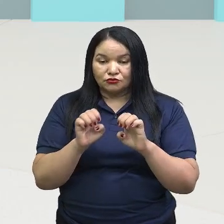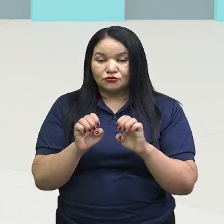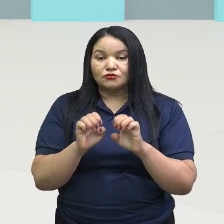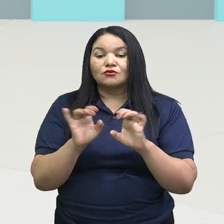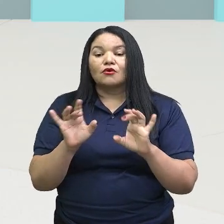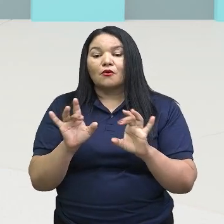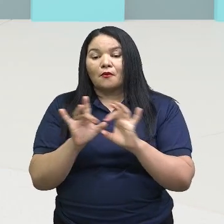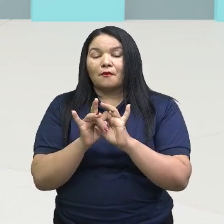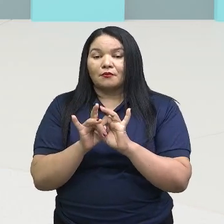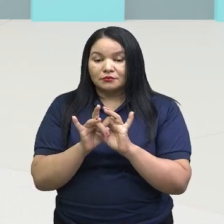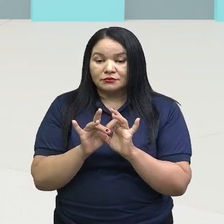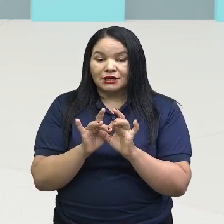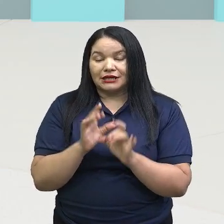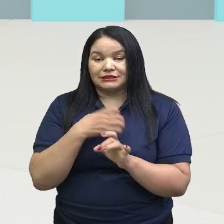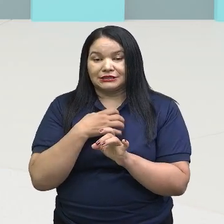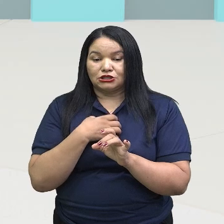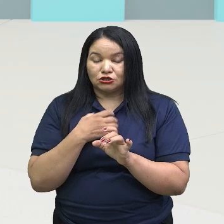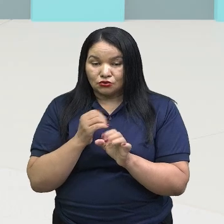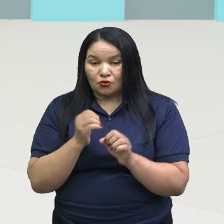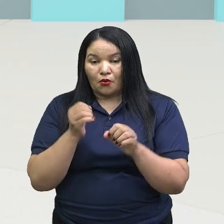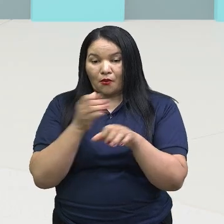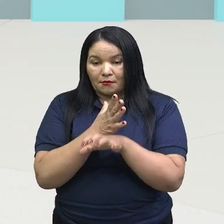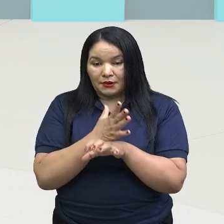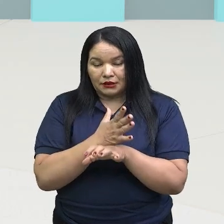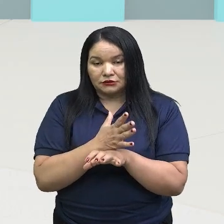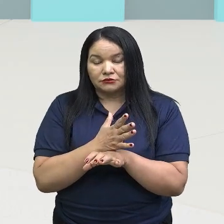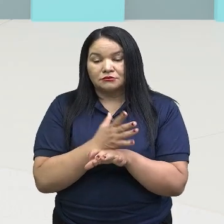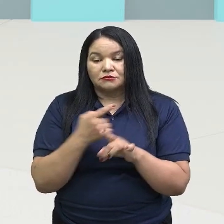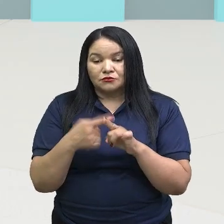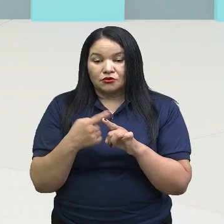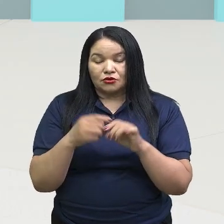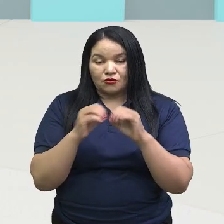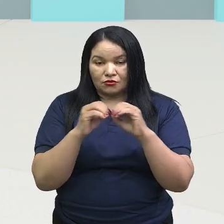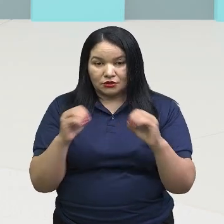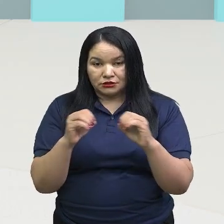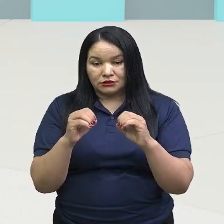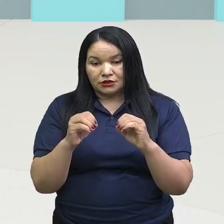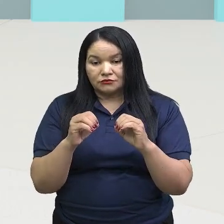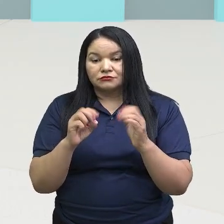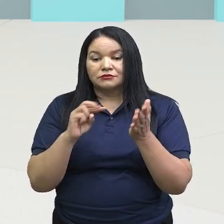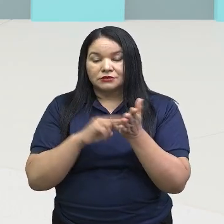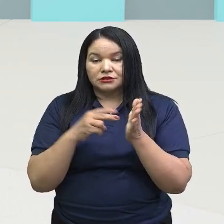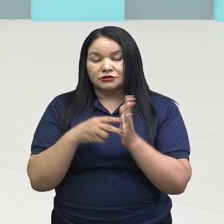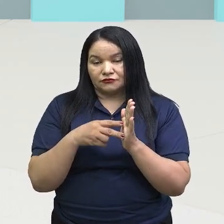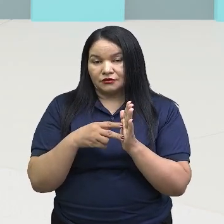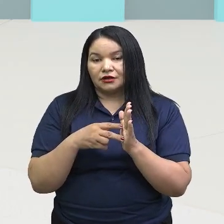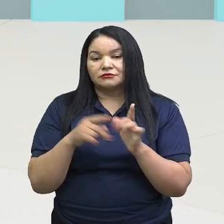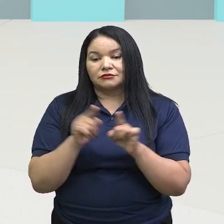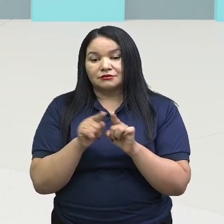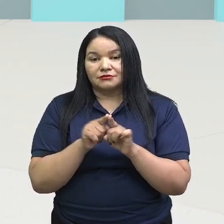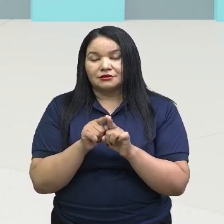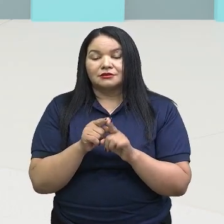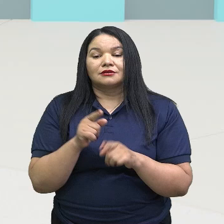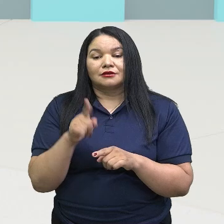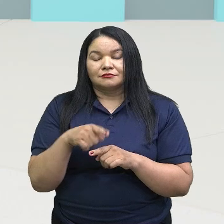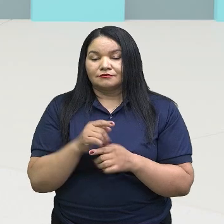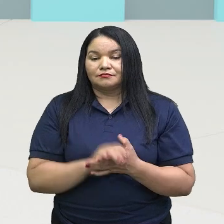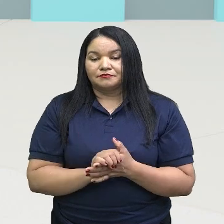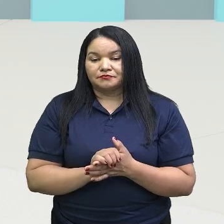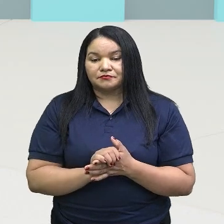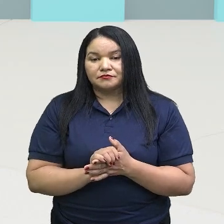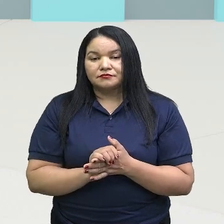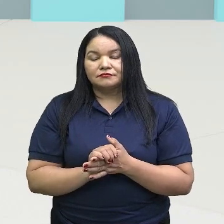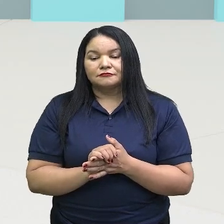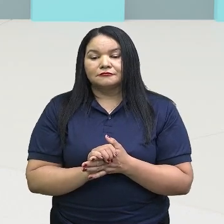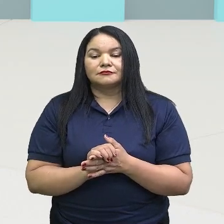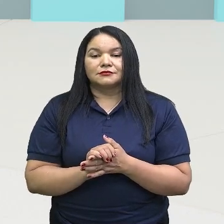apresenta sentido, porque a oração principal, a oração que dá significado, sentido de fato, chegou. Então, por esse motivo, ela se